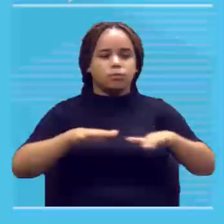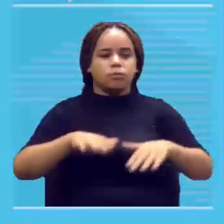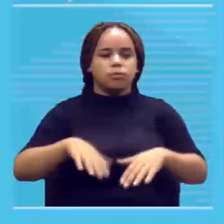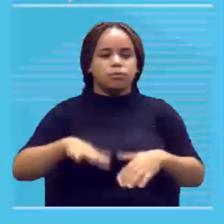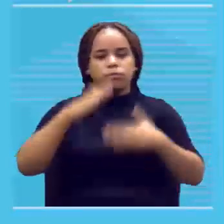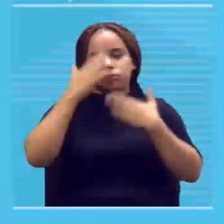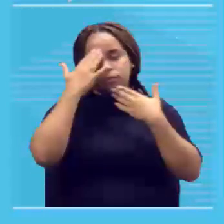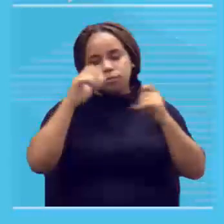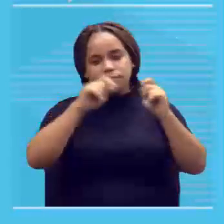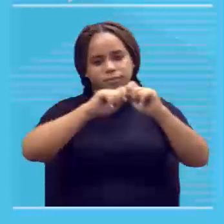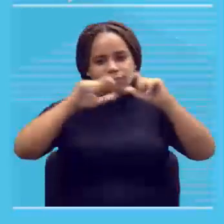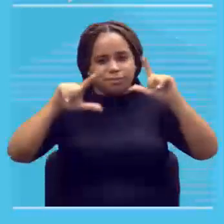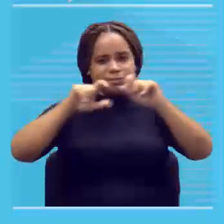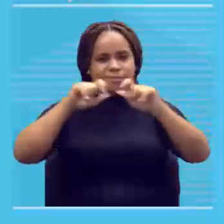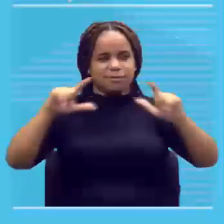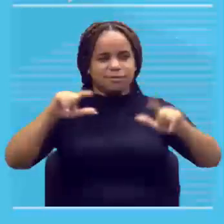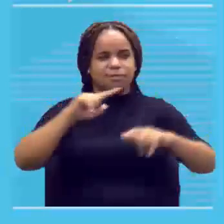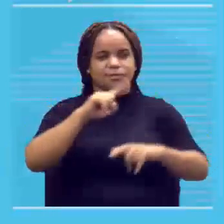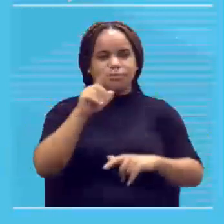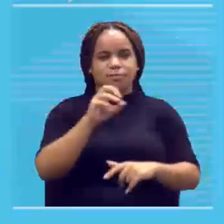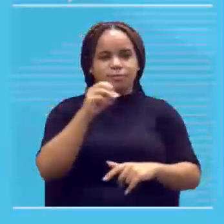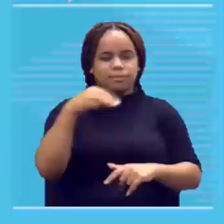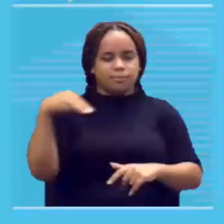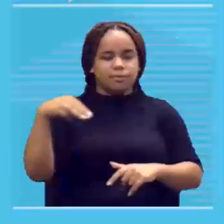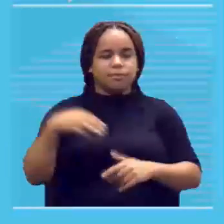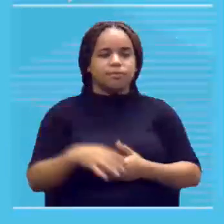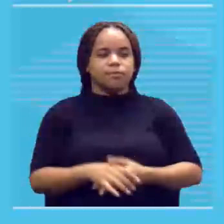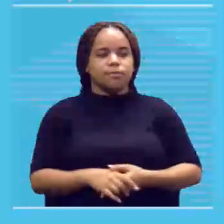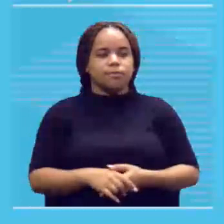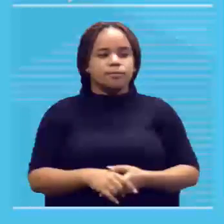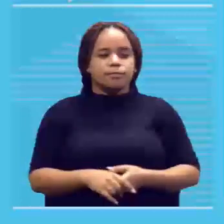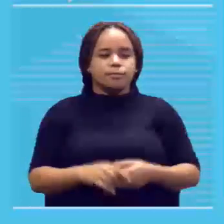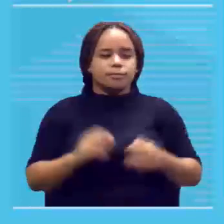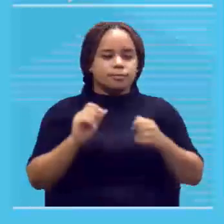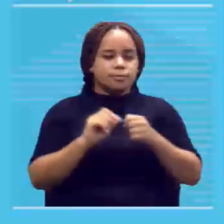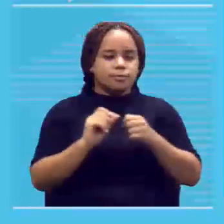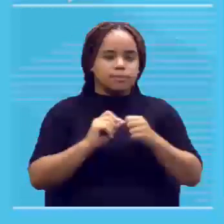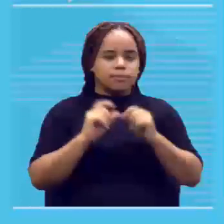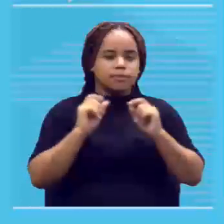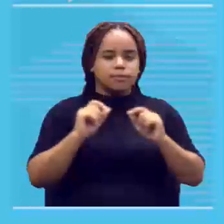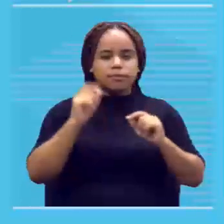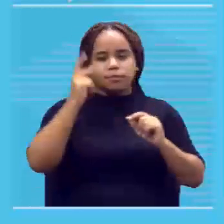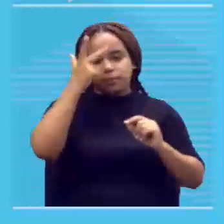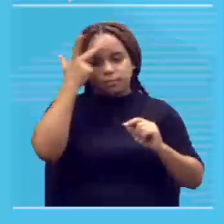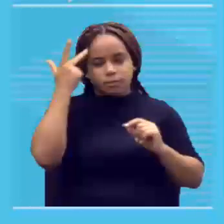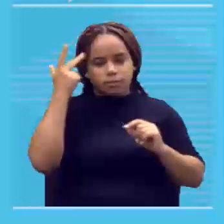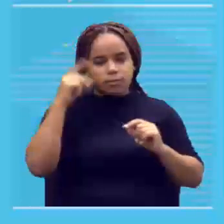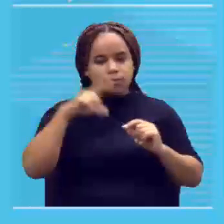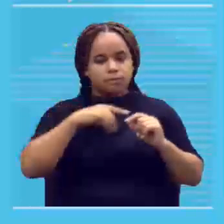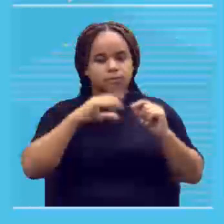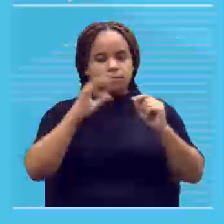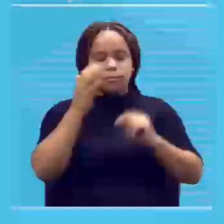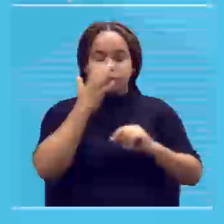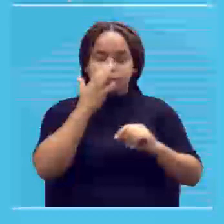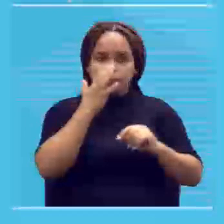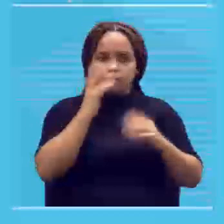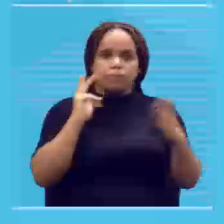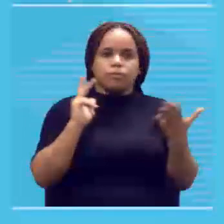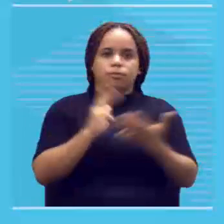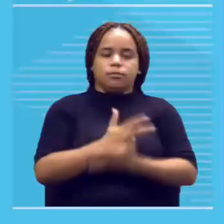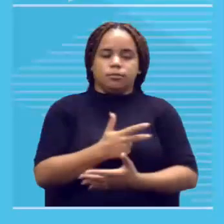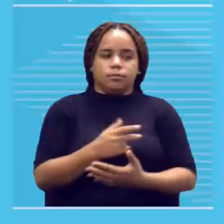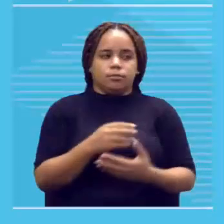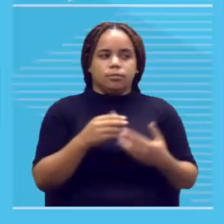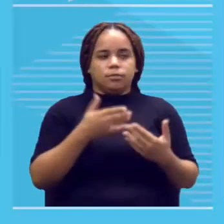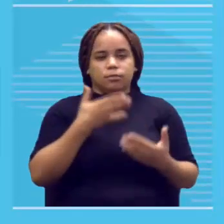obrigado aqui pelos um então ó as mesas Se balançavam as pessoas ficavam admiradas com esse fenômeno